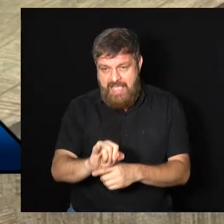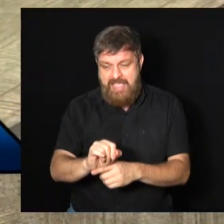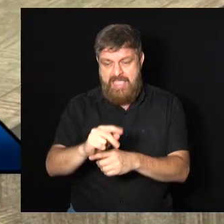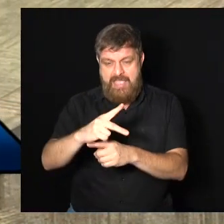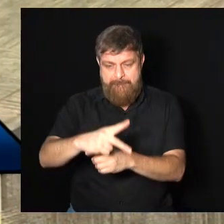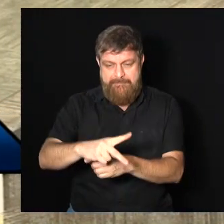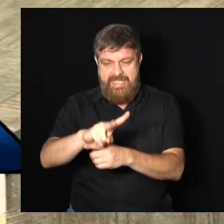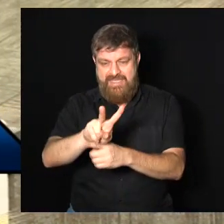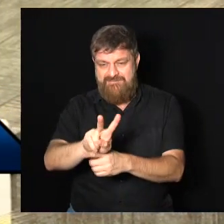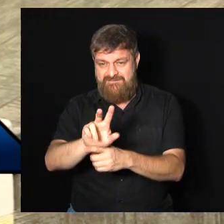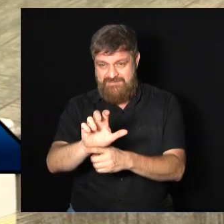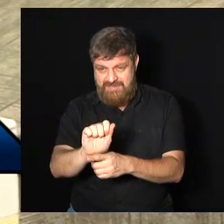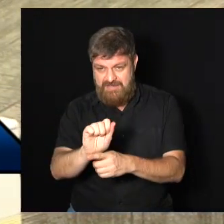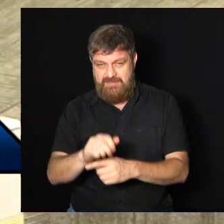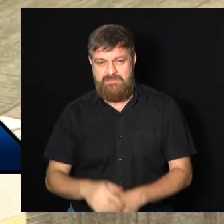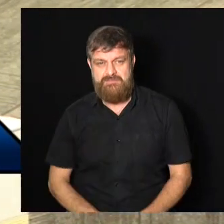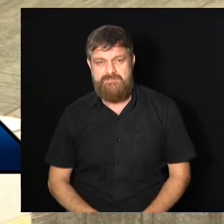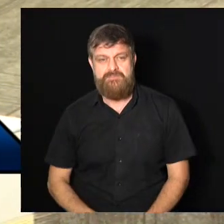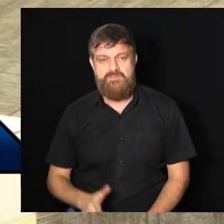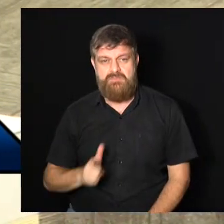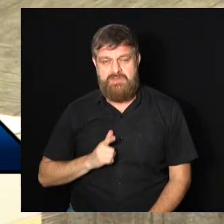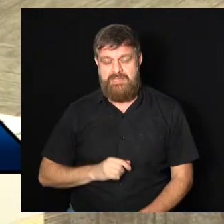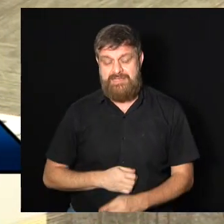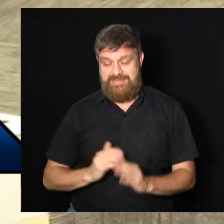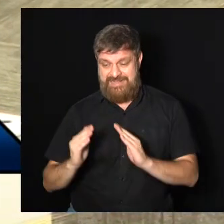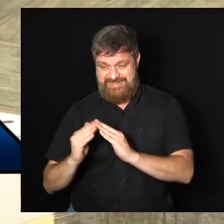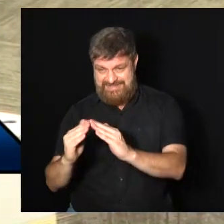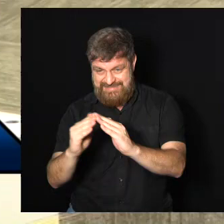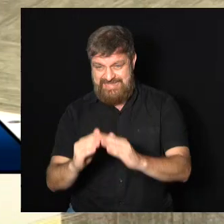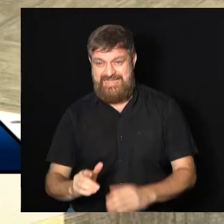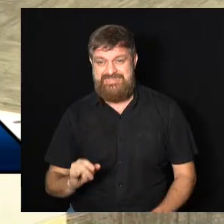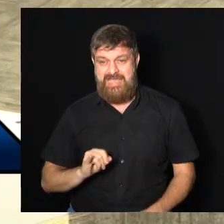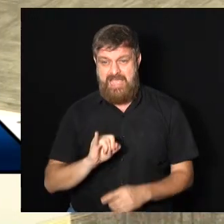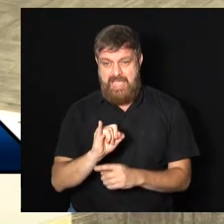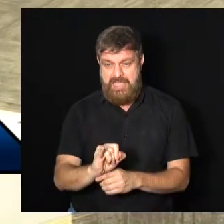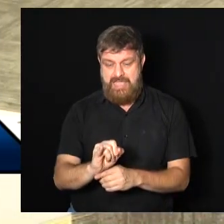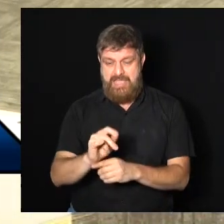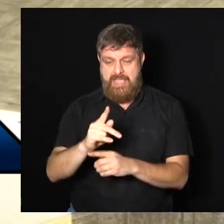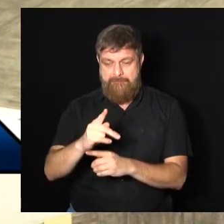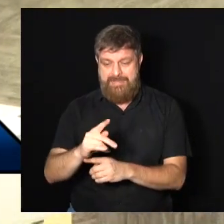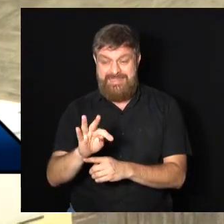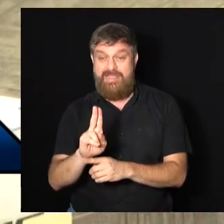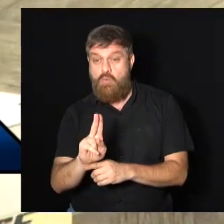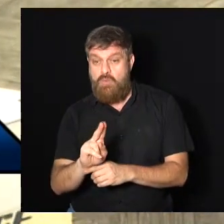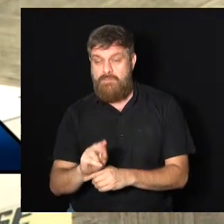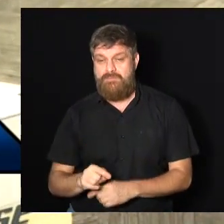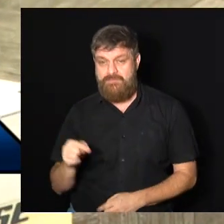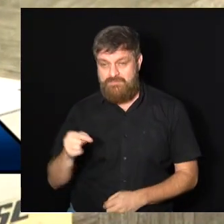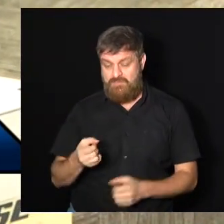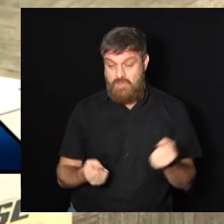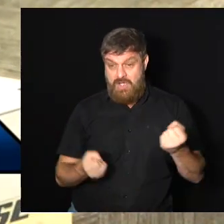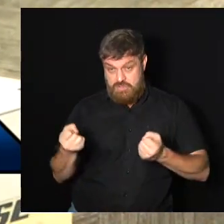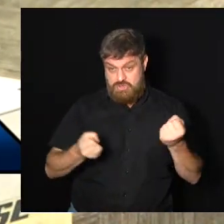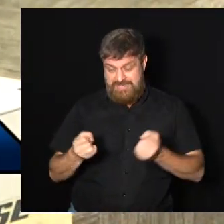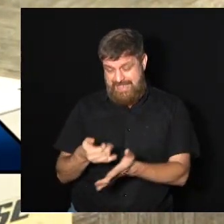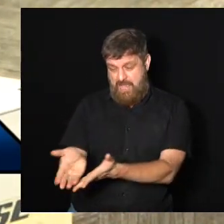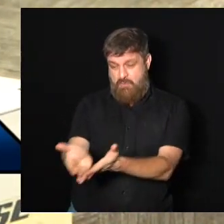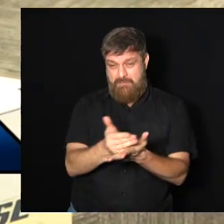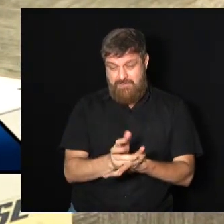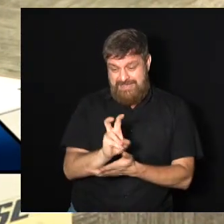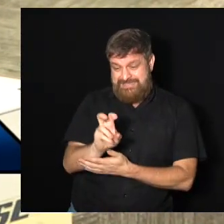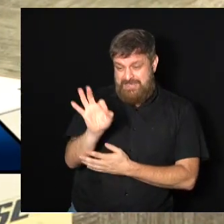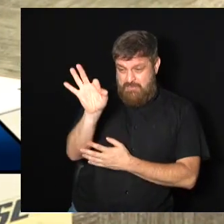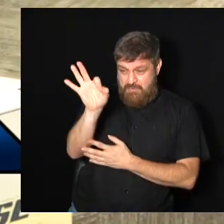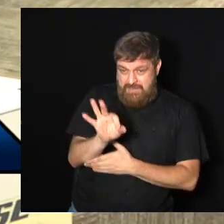Serviços, o IPTU, o IPVA, metade dele é receita da cidade de